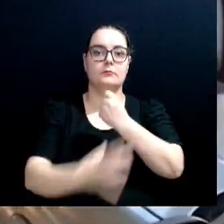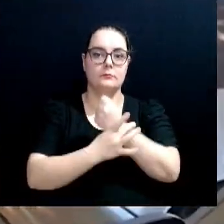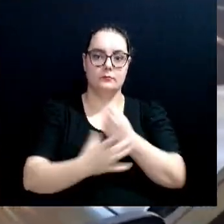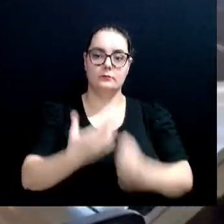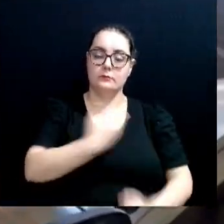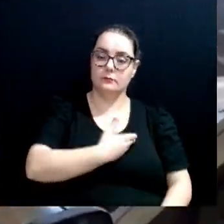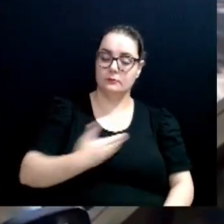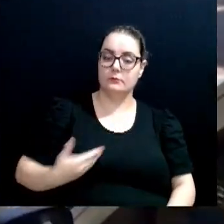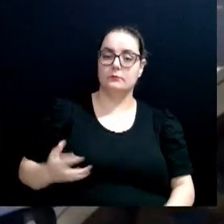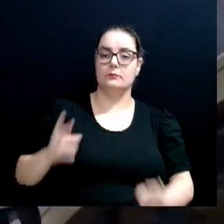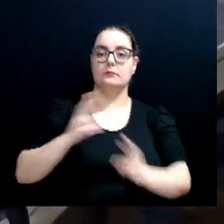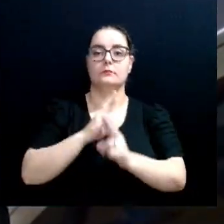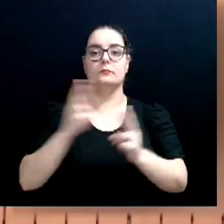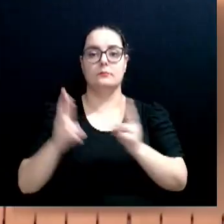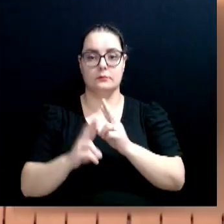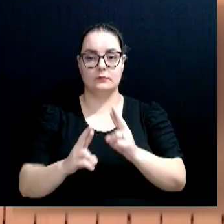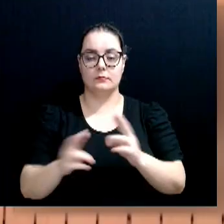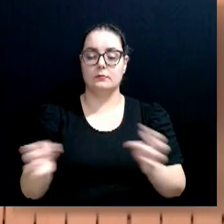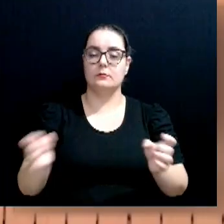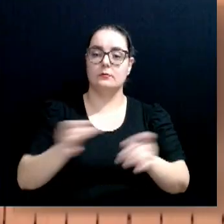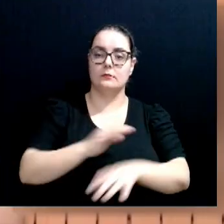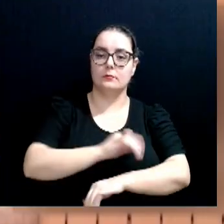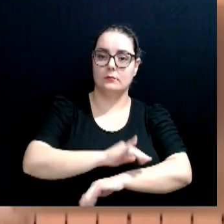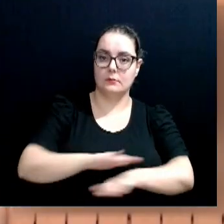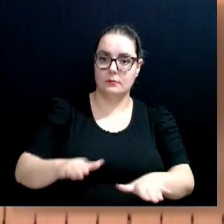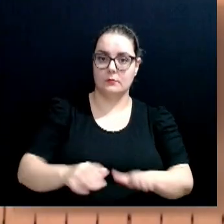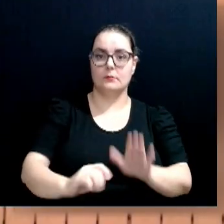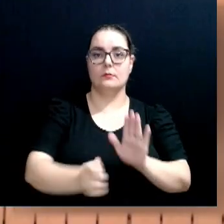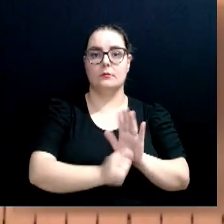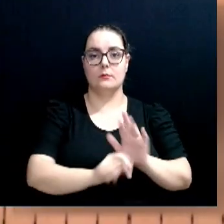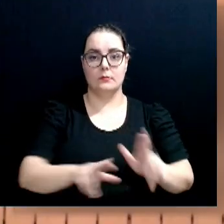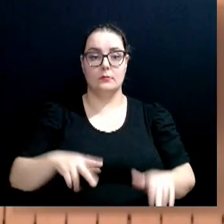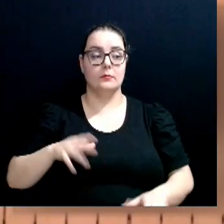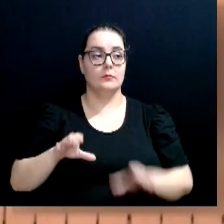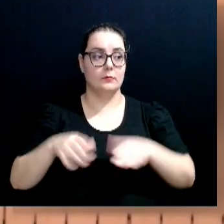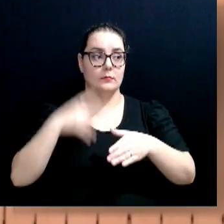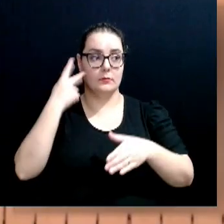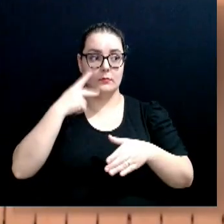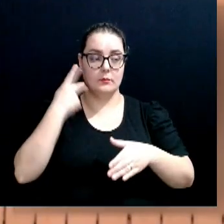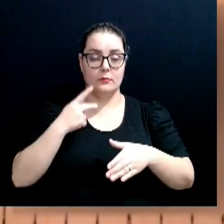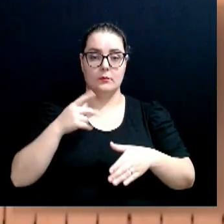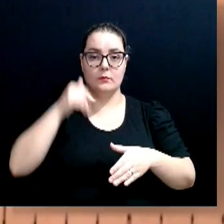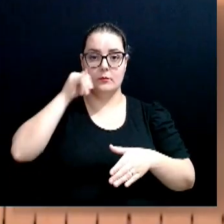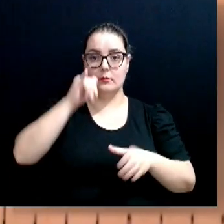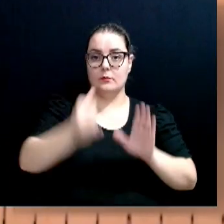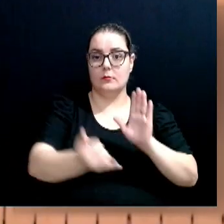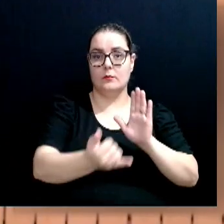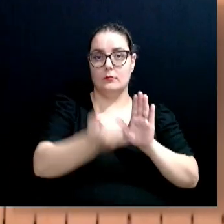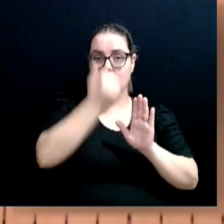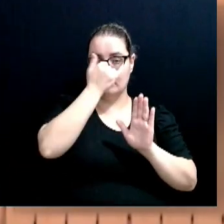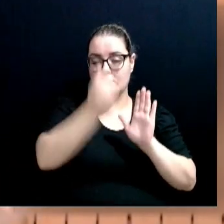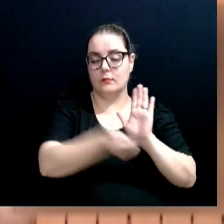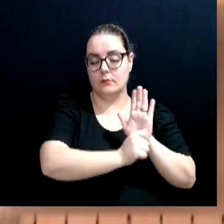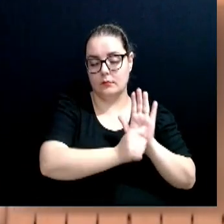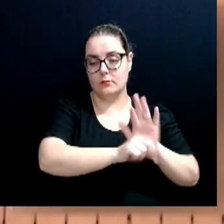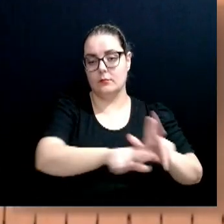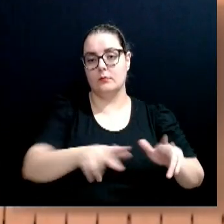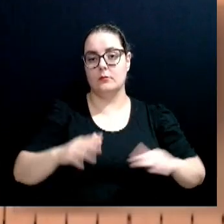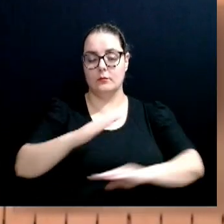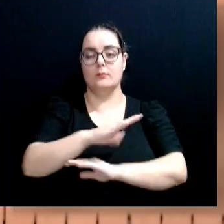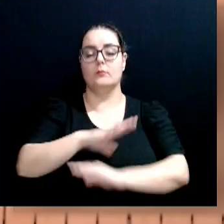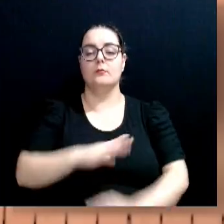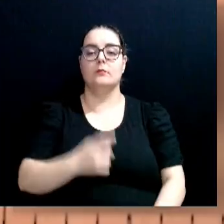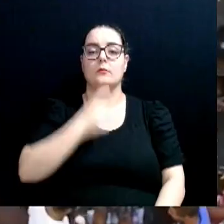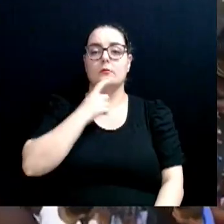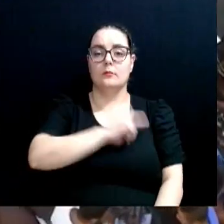ao combate às drogas, a Comissão de Políticas de Prevenção às Drogas da Câmara Municipal, presidida pelo vereador